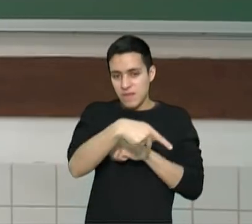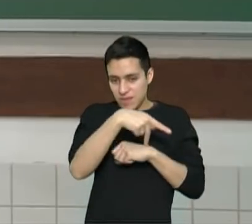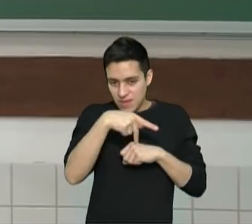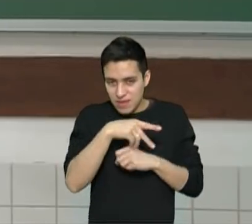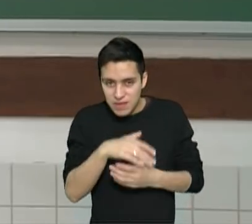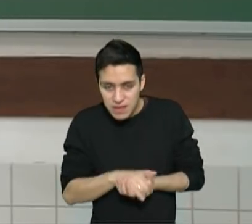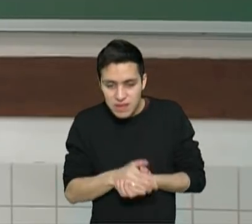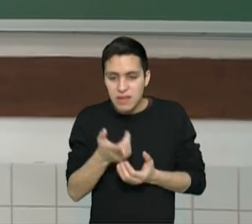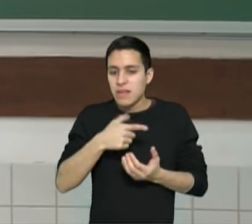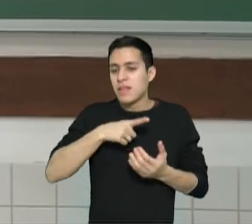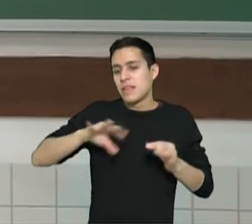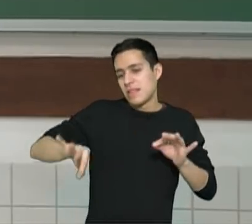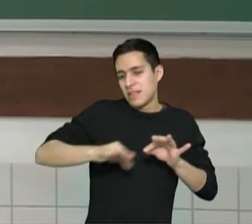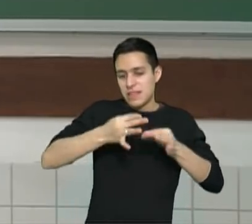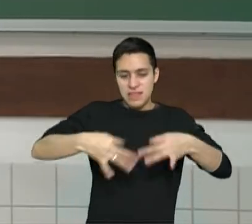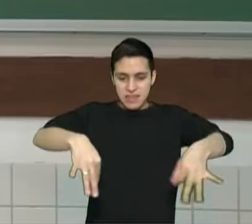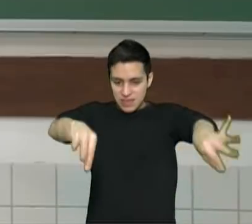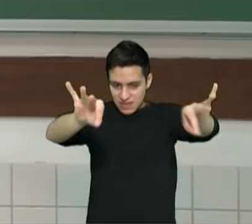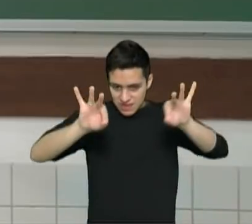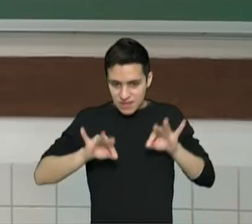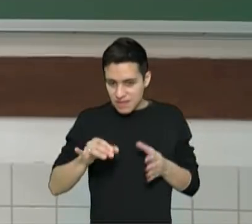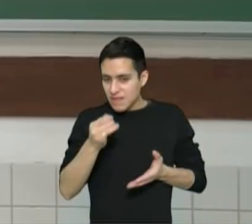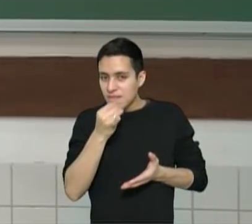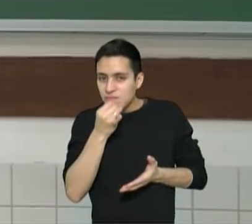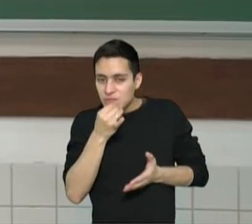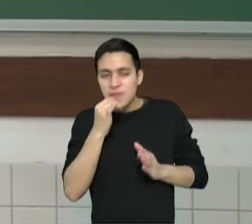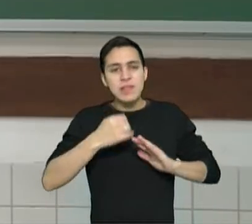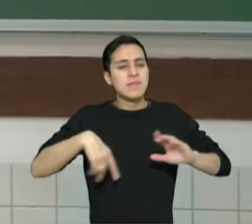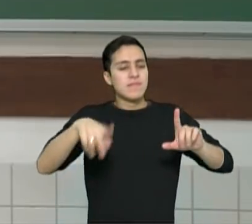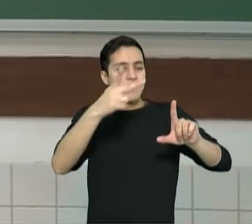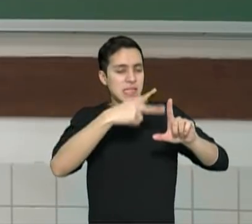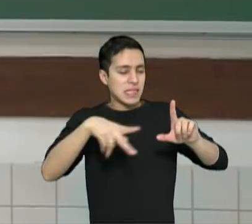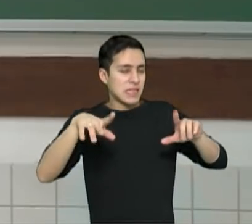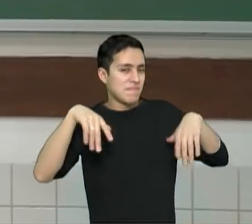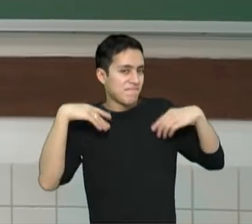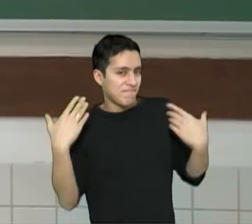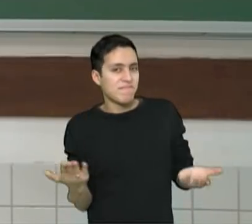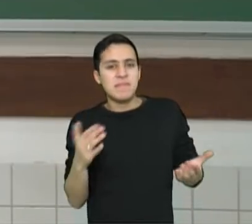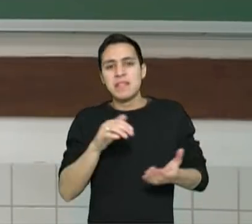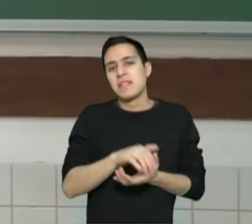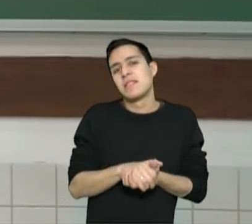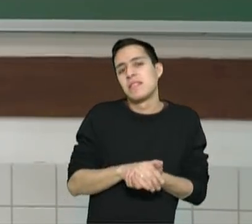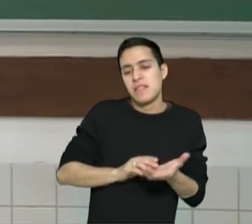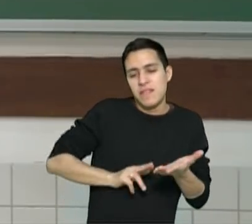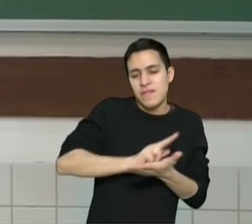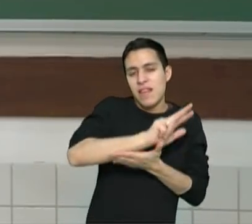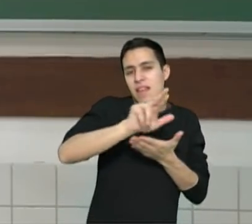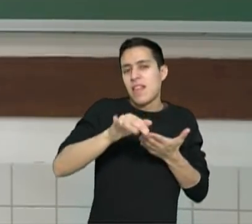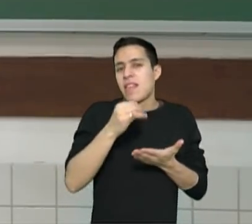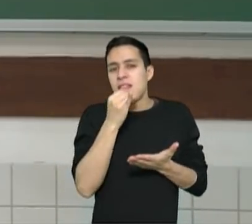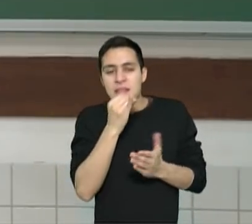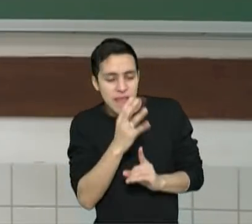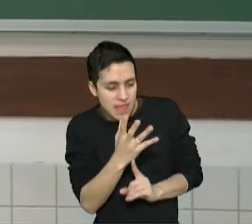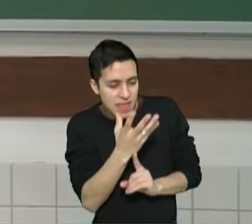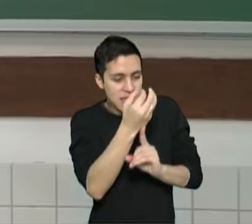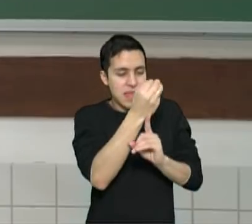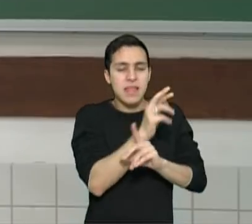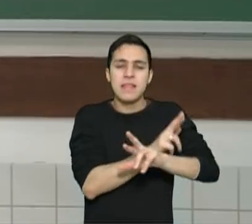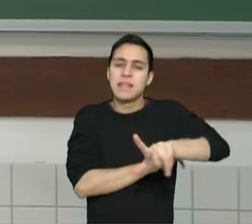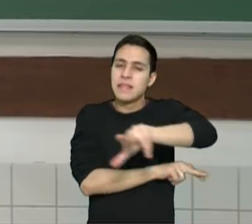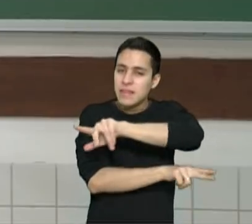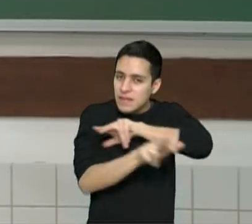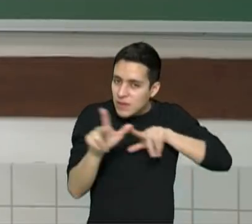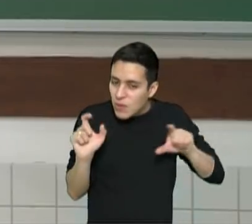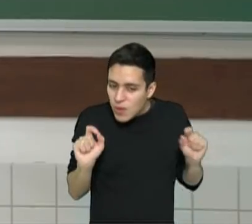Tiveram tapeçarias, né? Tiveram pinturas, desenhos, enfim, vários exemplos de obras de arte